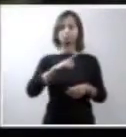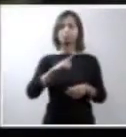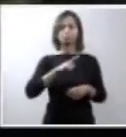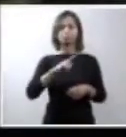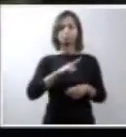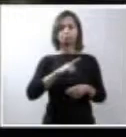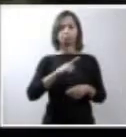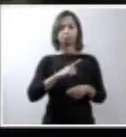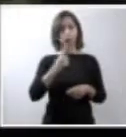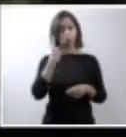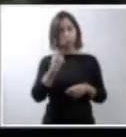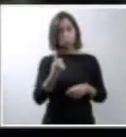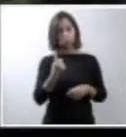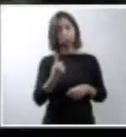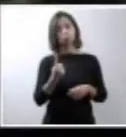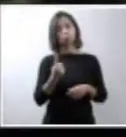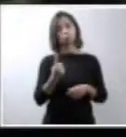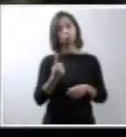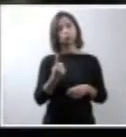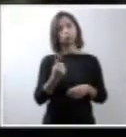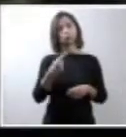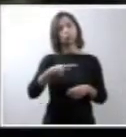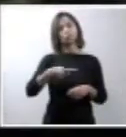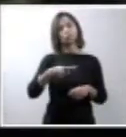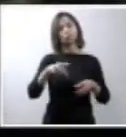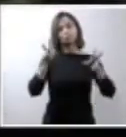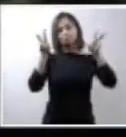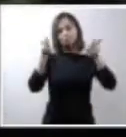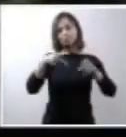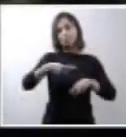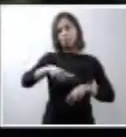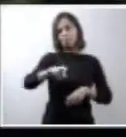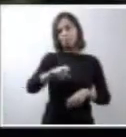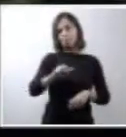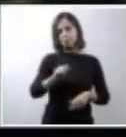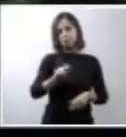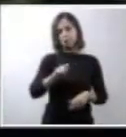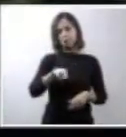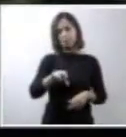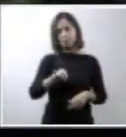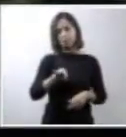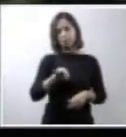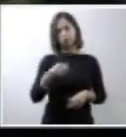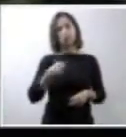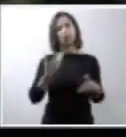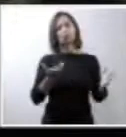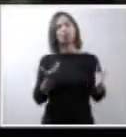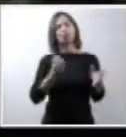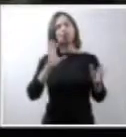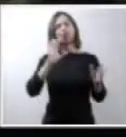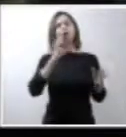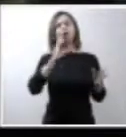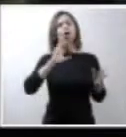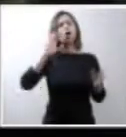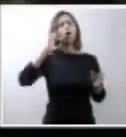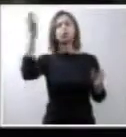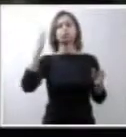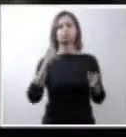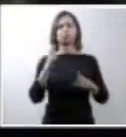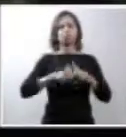existe um aspecto que é o pragmático da medicina, que é a resolução do problema do obstetra